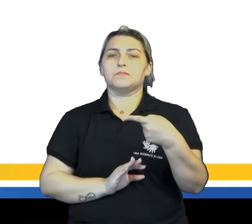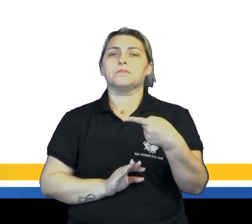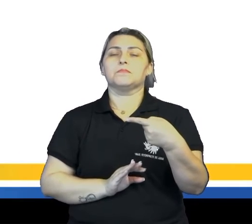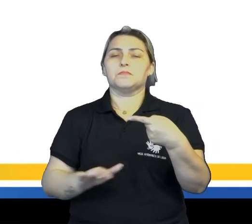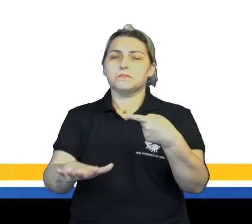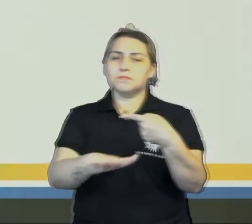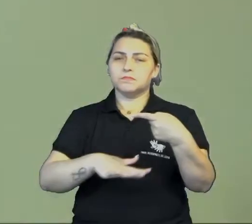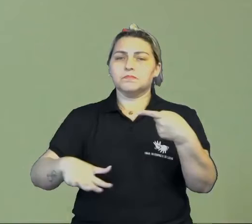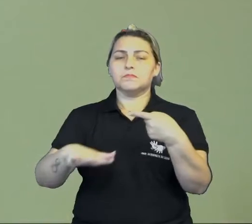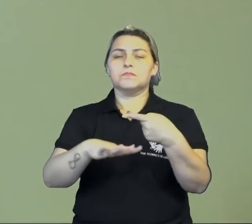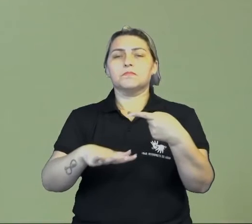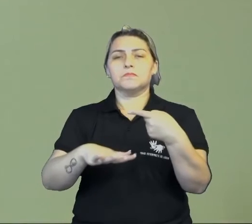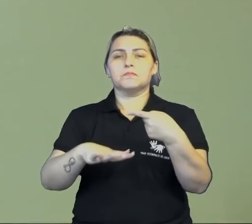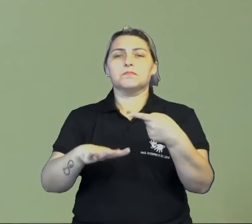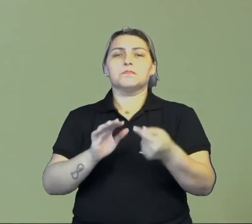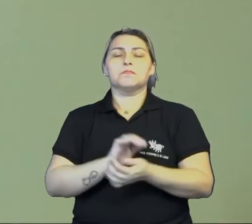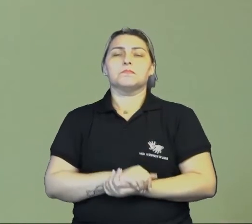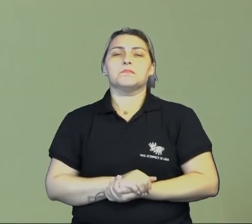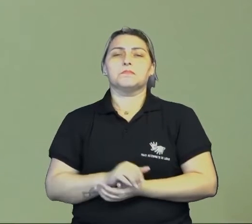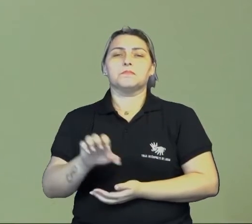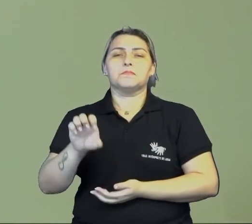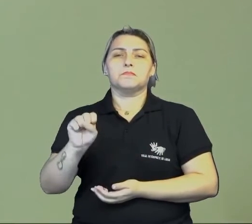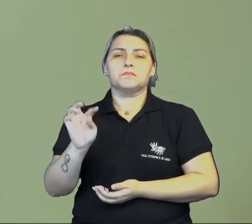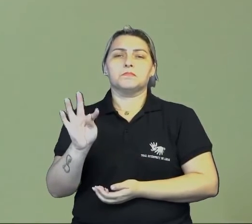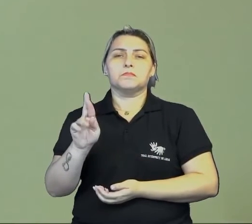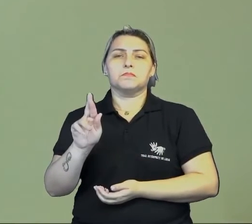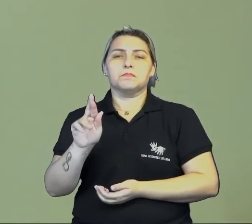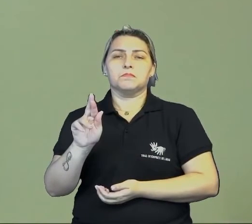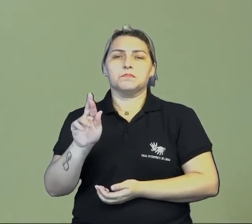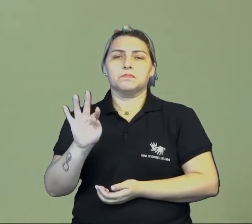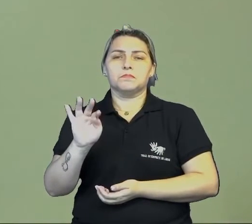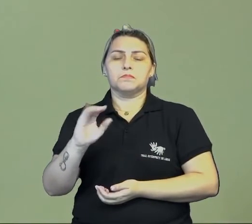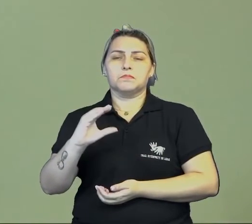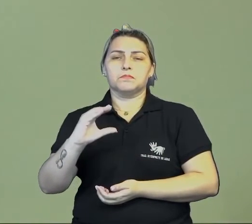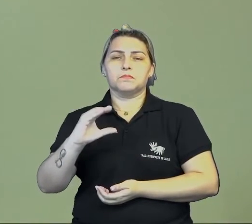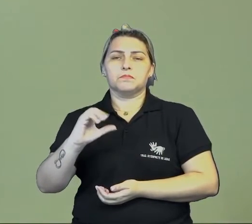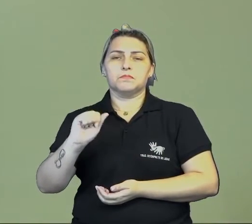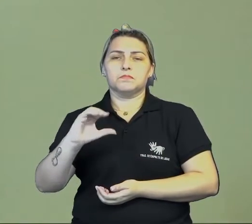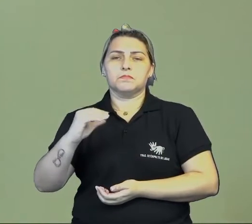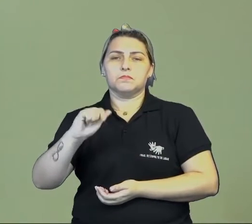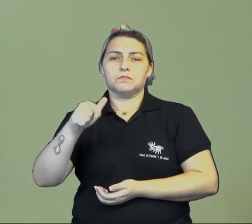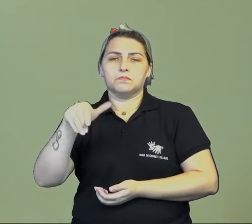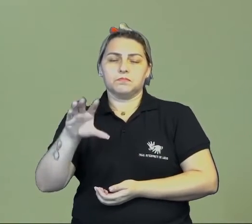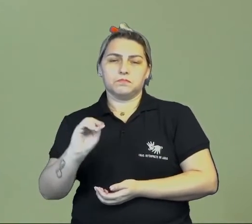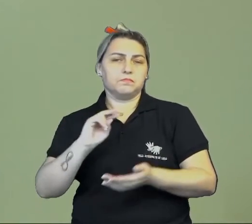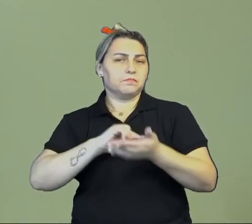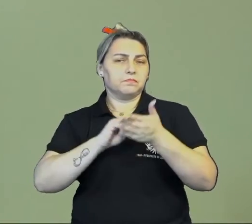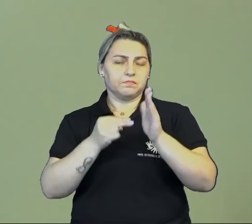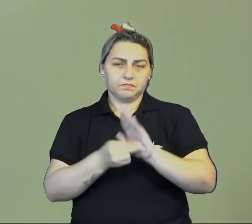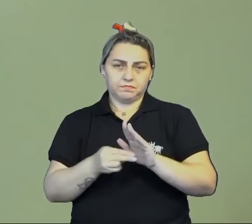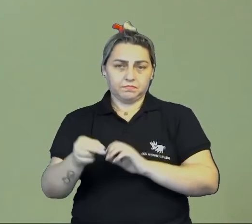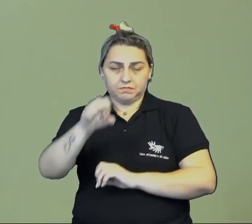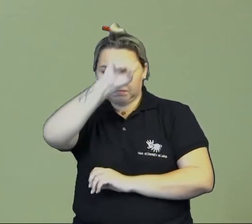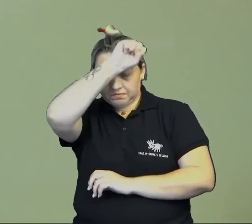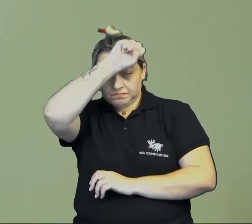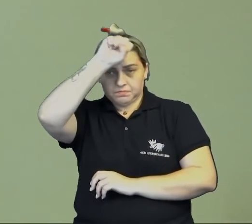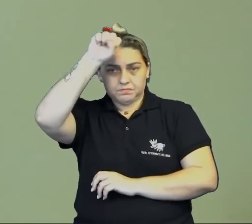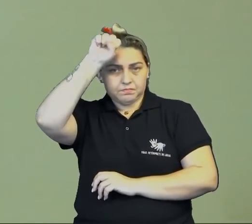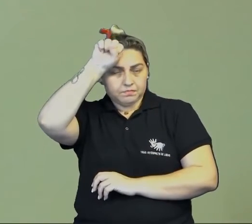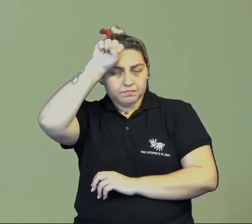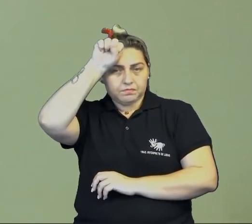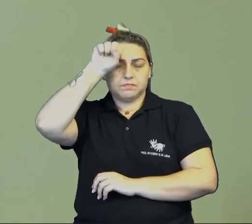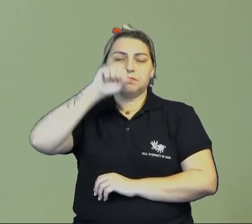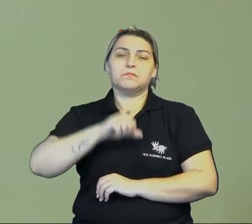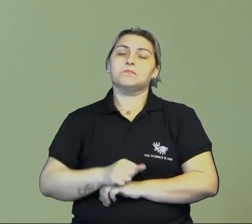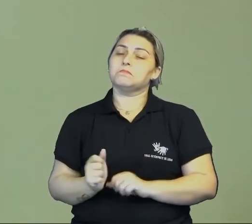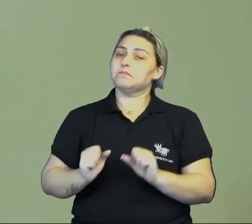estratificação social. Estratificação social é um termo que nós utilizamos na sociologia justamente